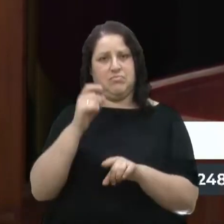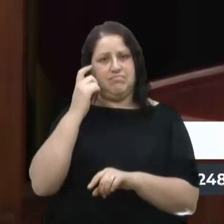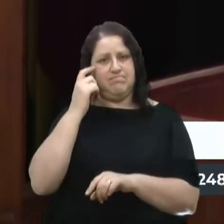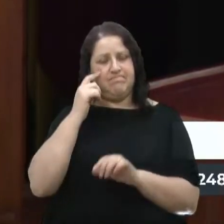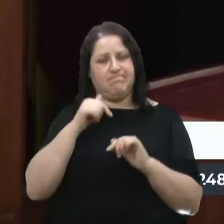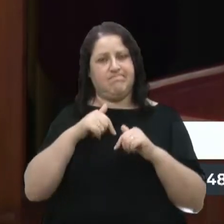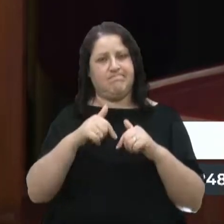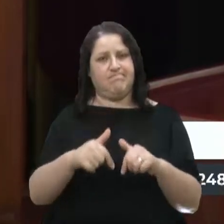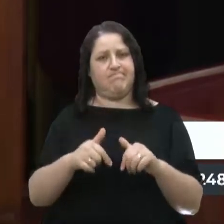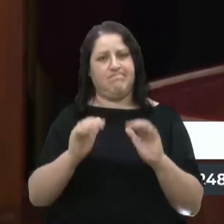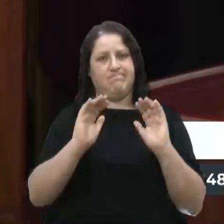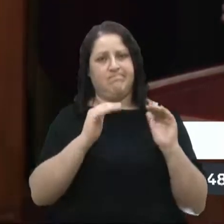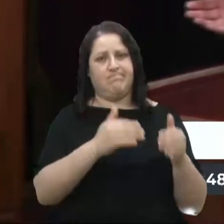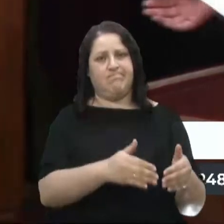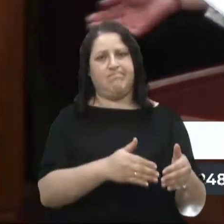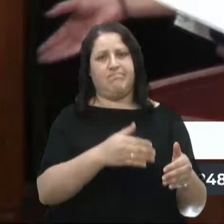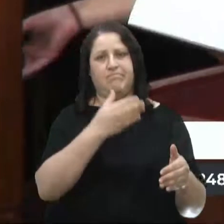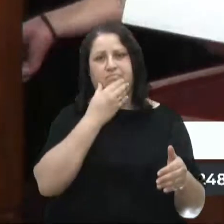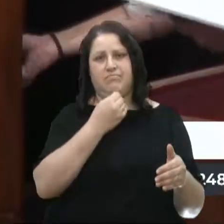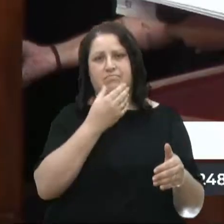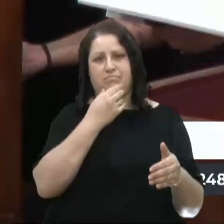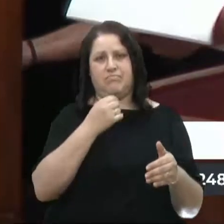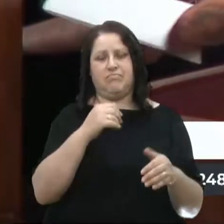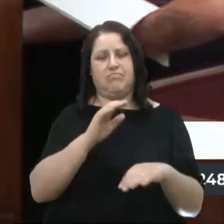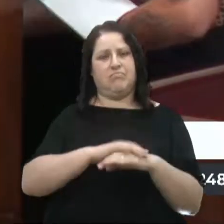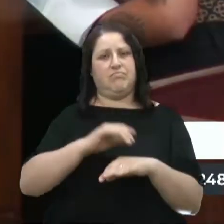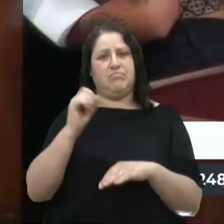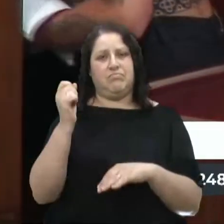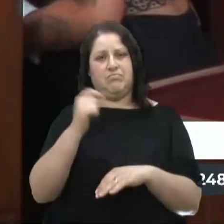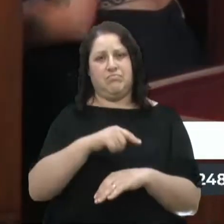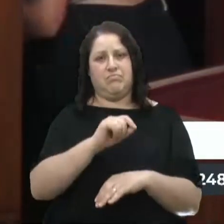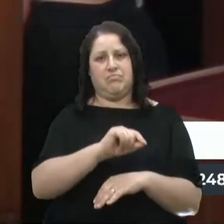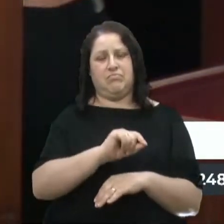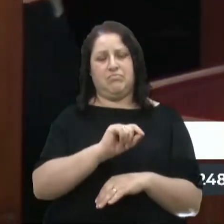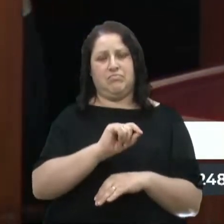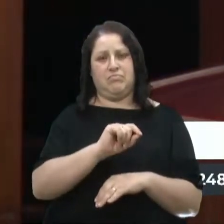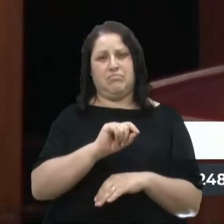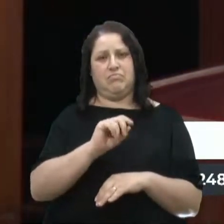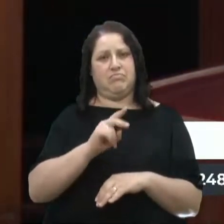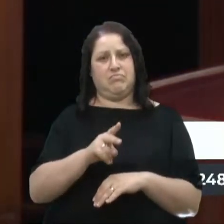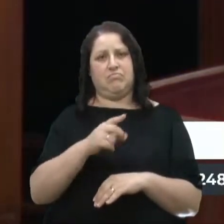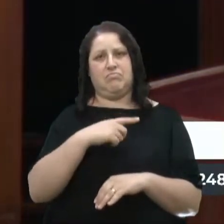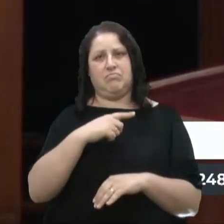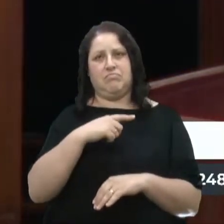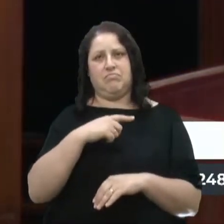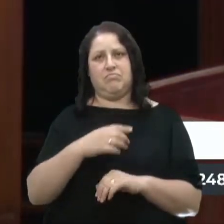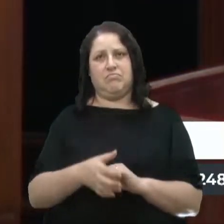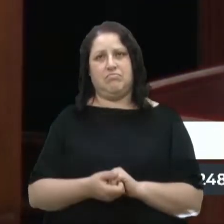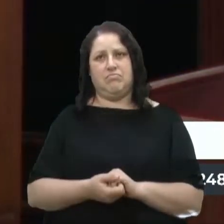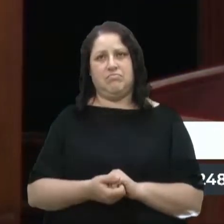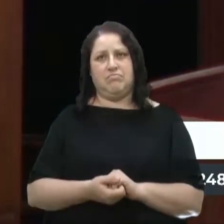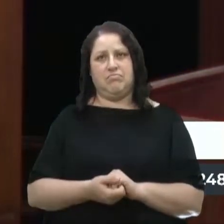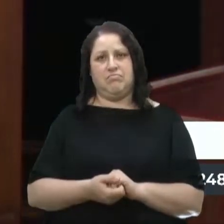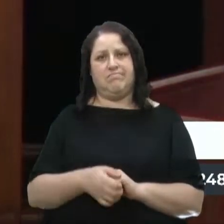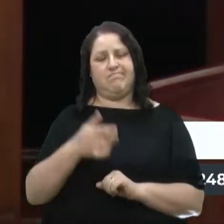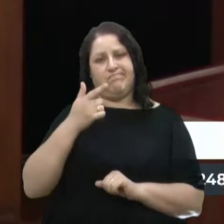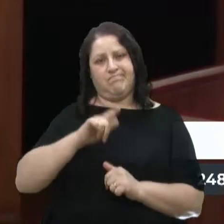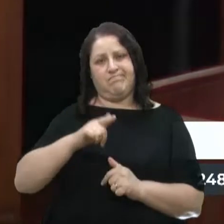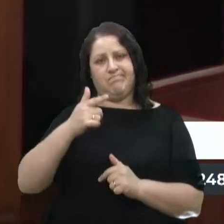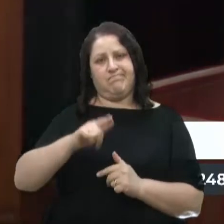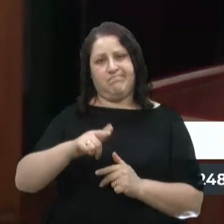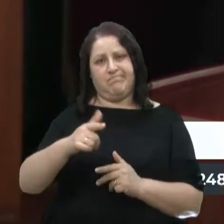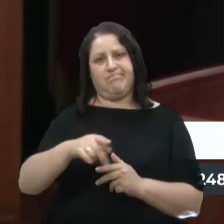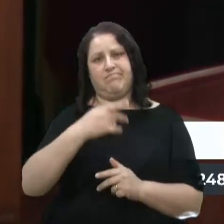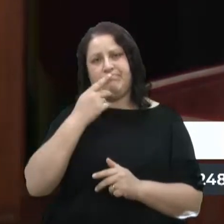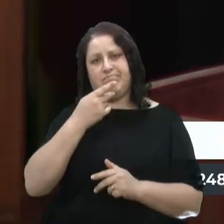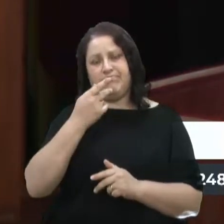ações voltadas para os homens. E mais do que isso, a gente acaba se repetindo, né, nas